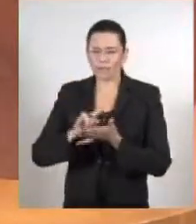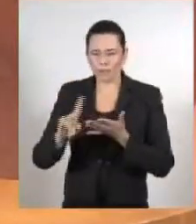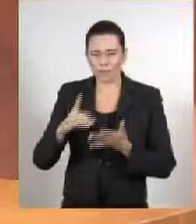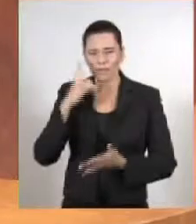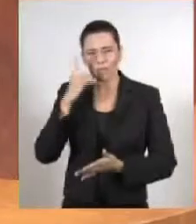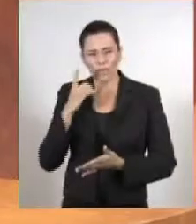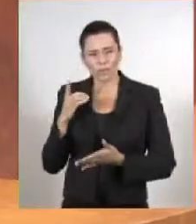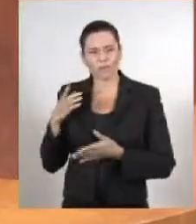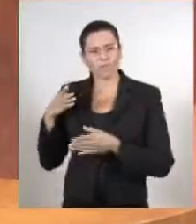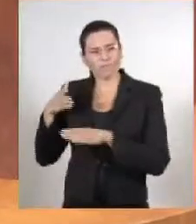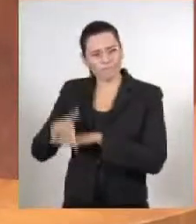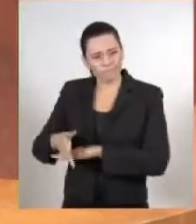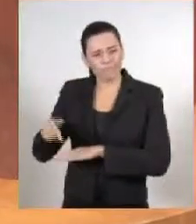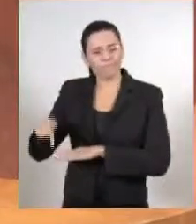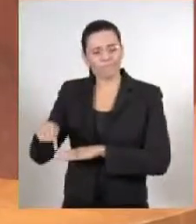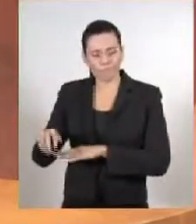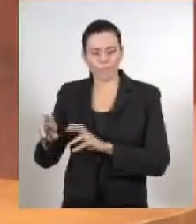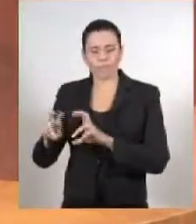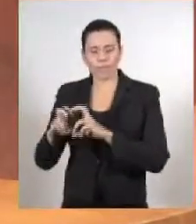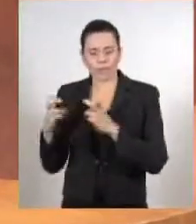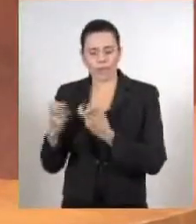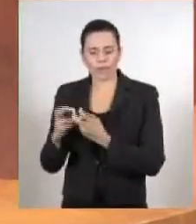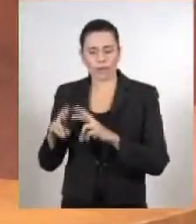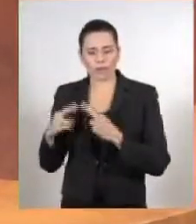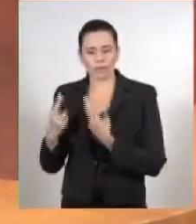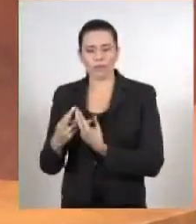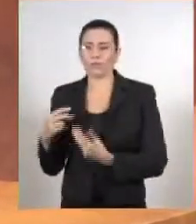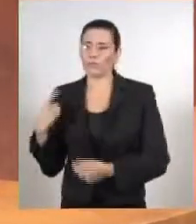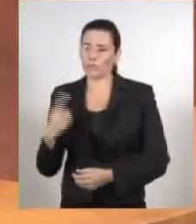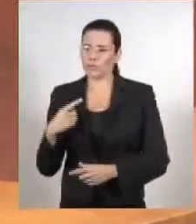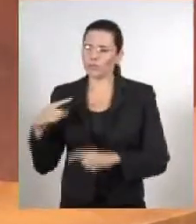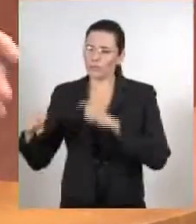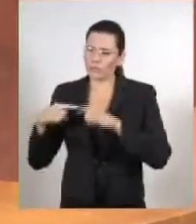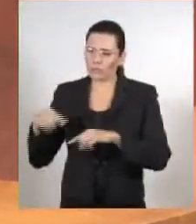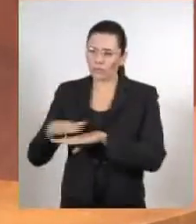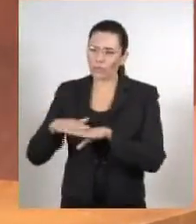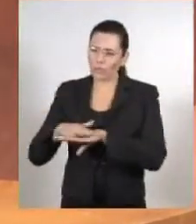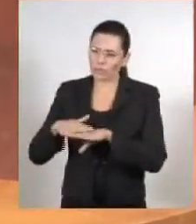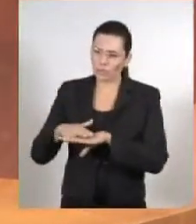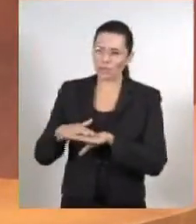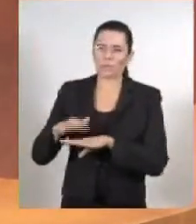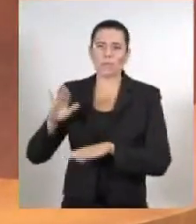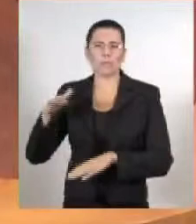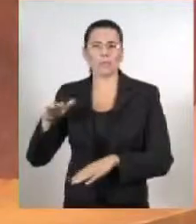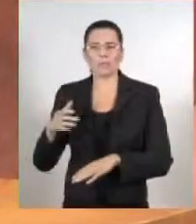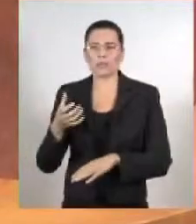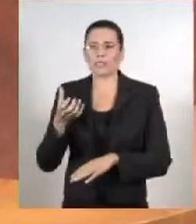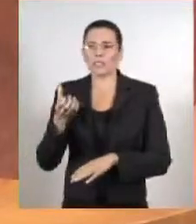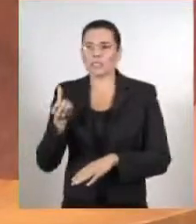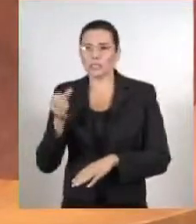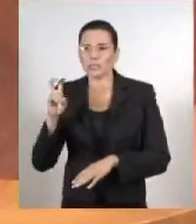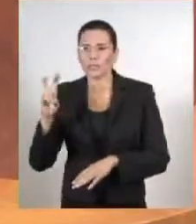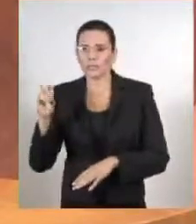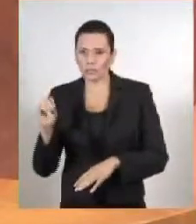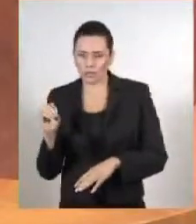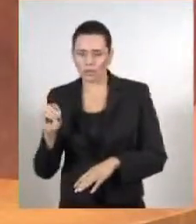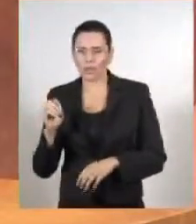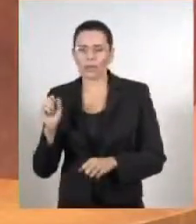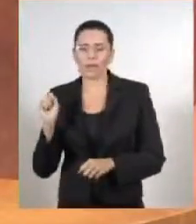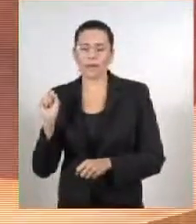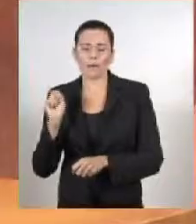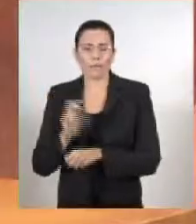manutenção dos empregos, dos 650 empregos da Alumar, que infelizmente estavam em risco de serem demitidos. Realmente a